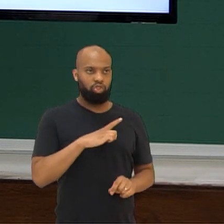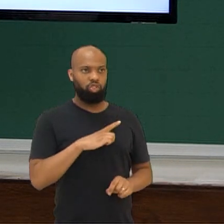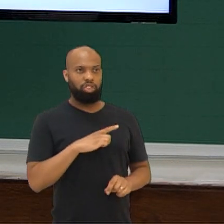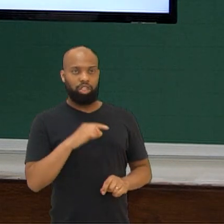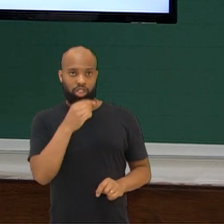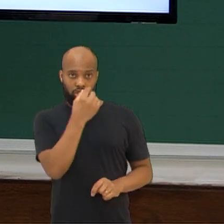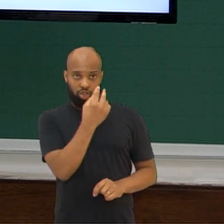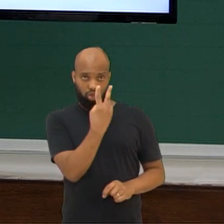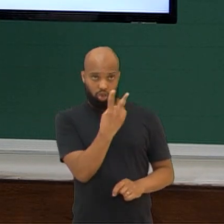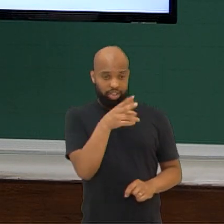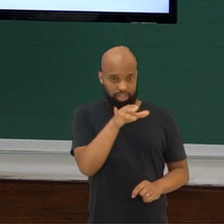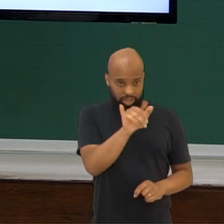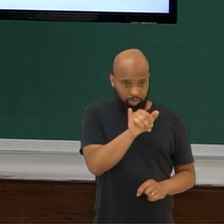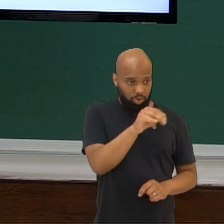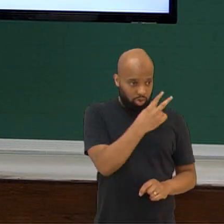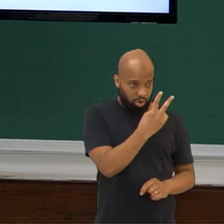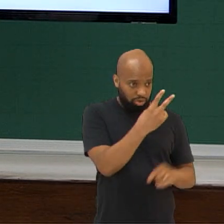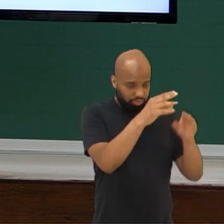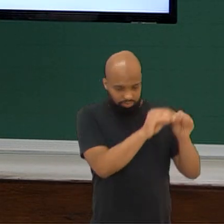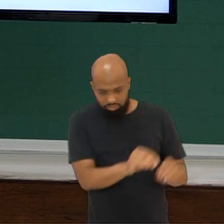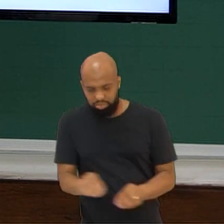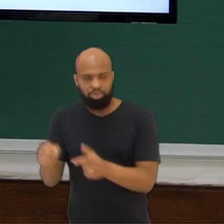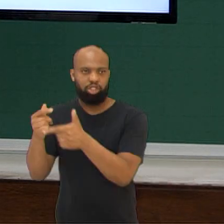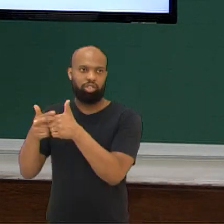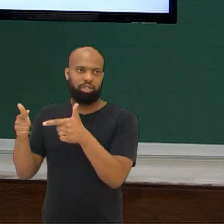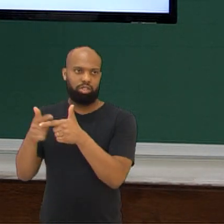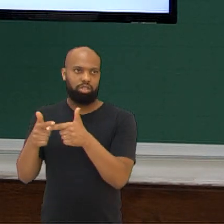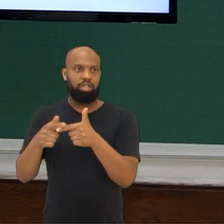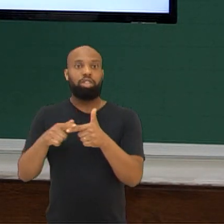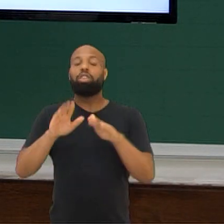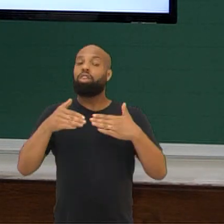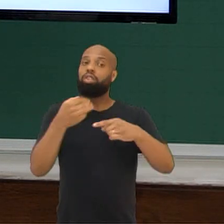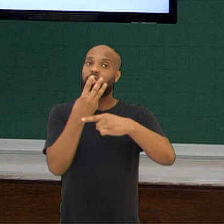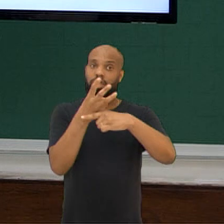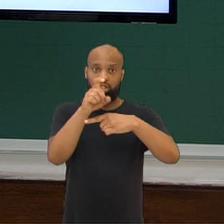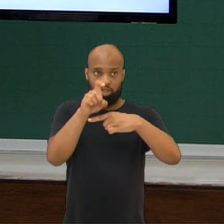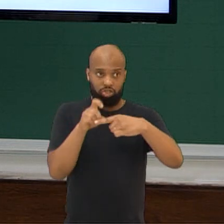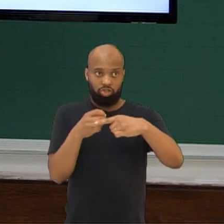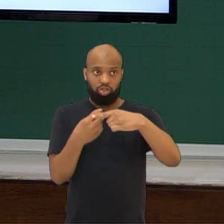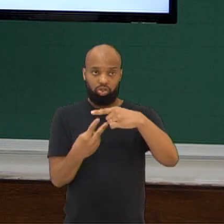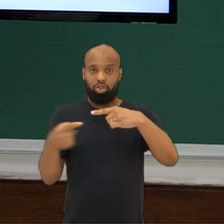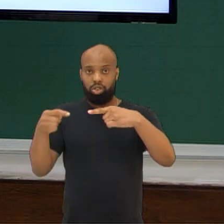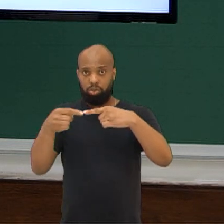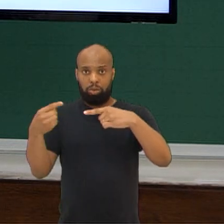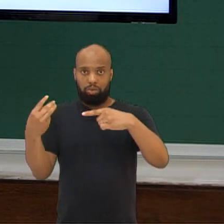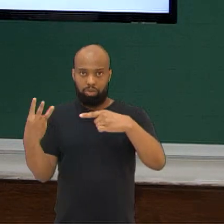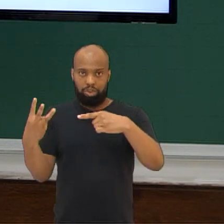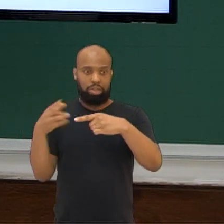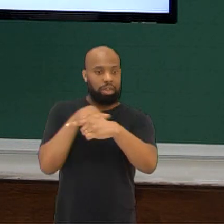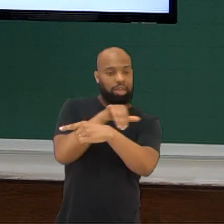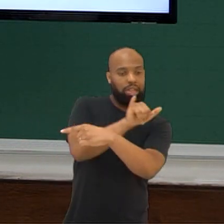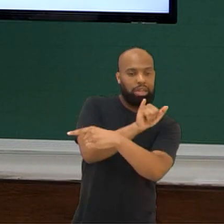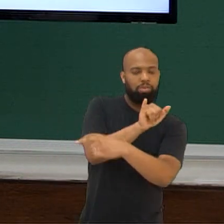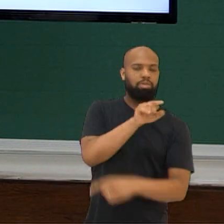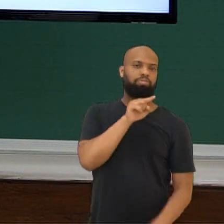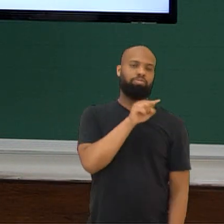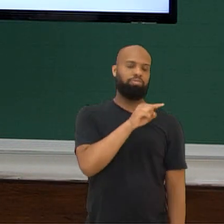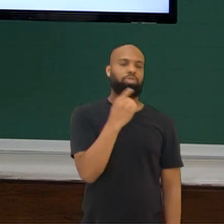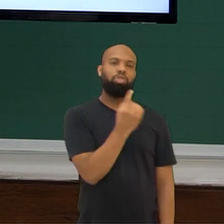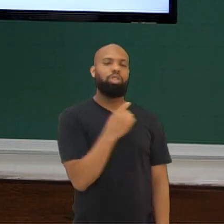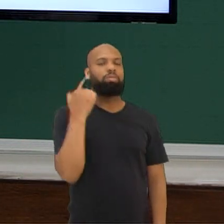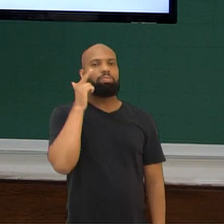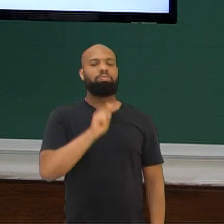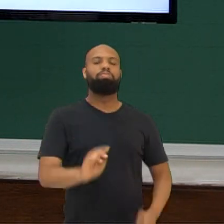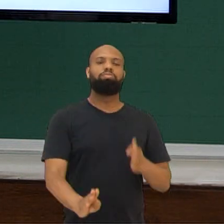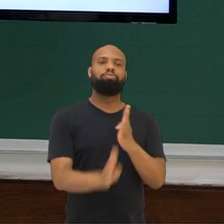dividindo. 3x menos 6 sobre 2. Portanto, a função inversa vai ficar y igual a 3x